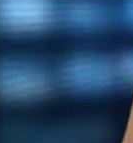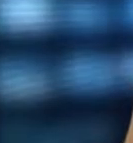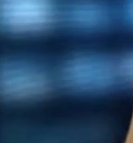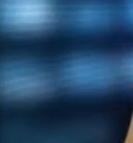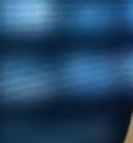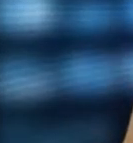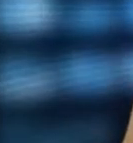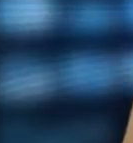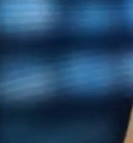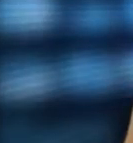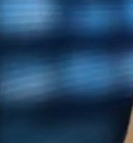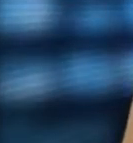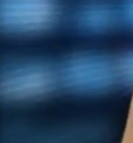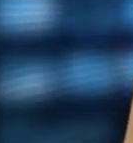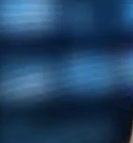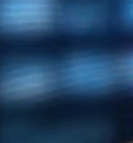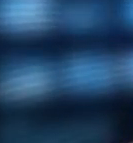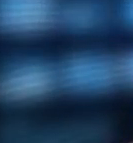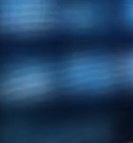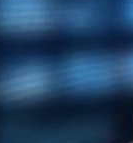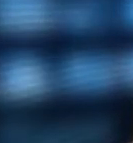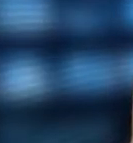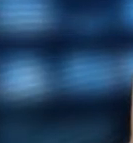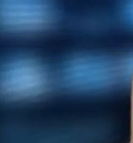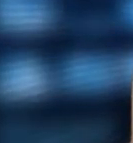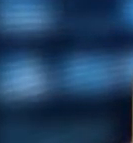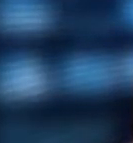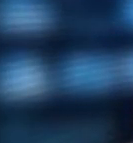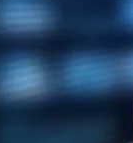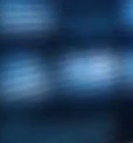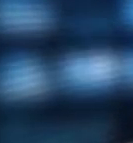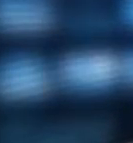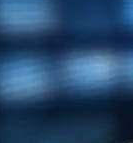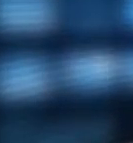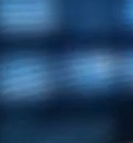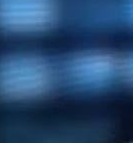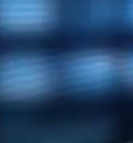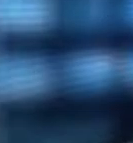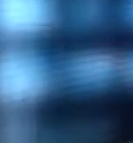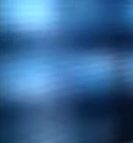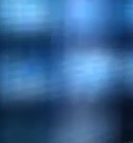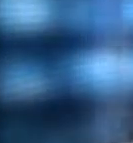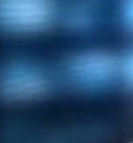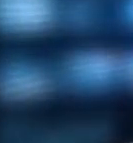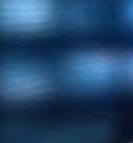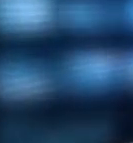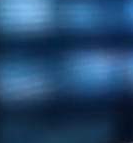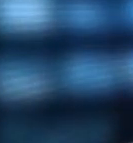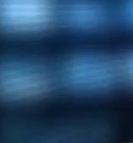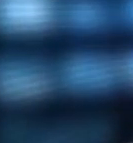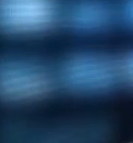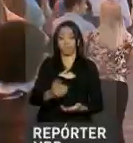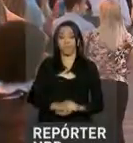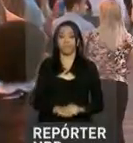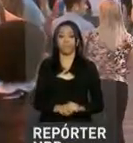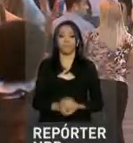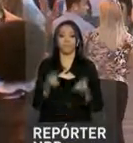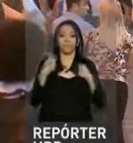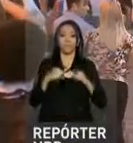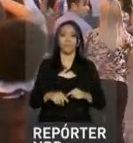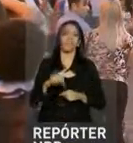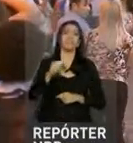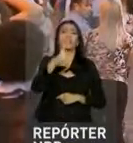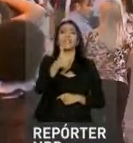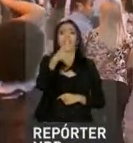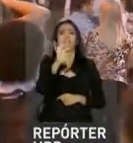olá veja nesta edição frota de ônibus públicos será renovada em todo o país 10 mil